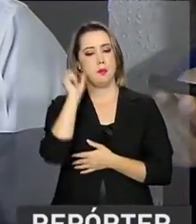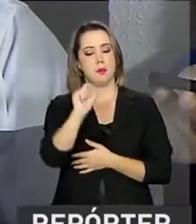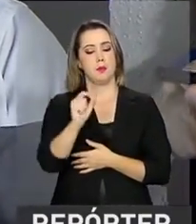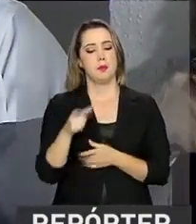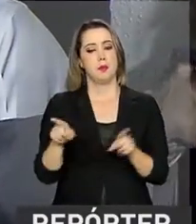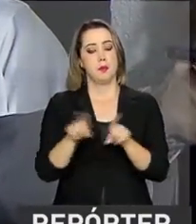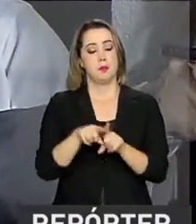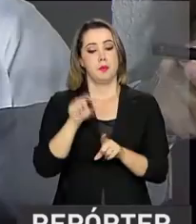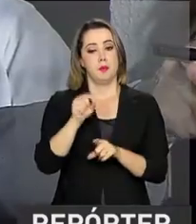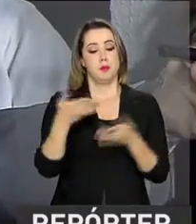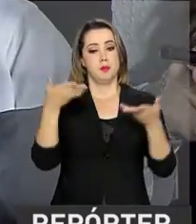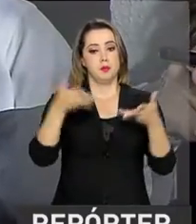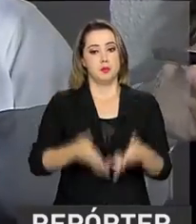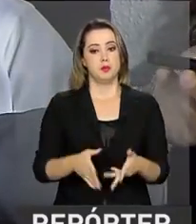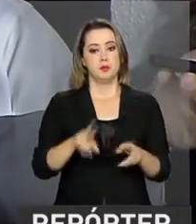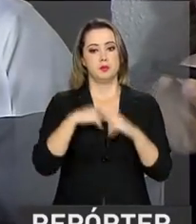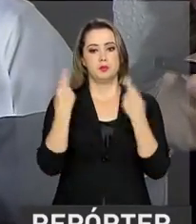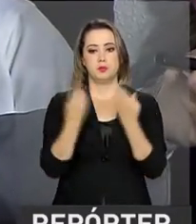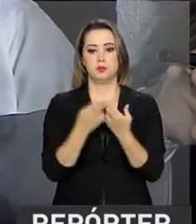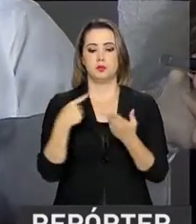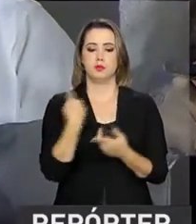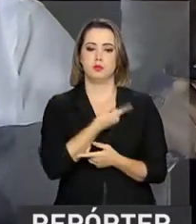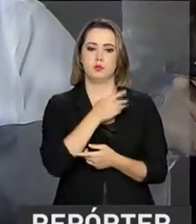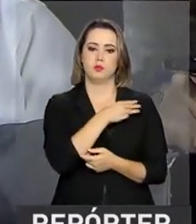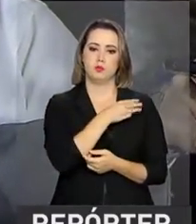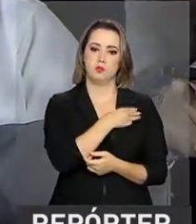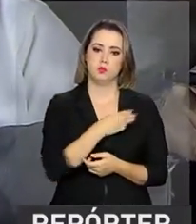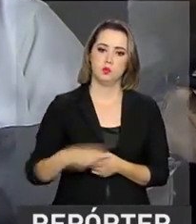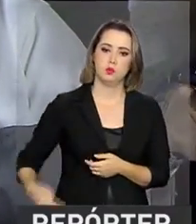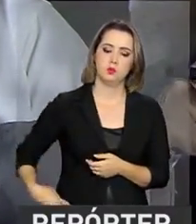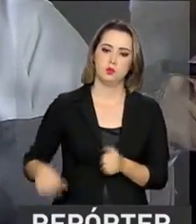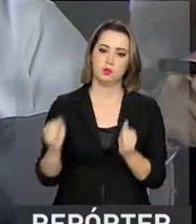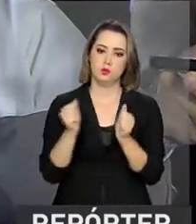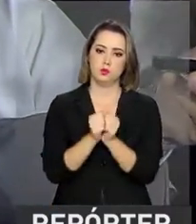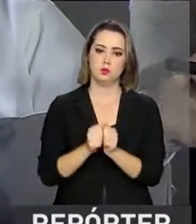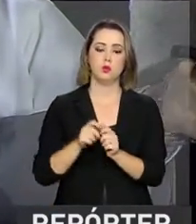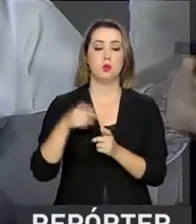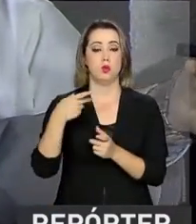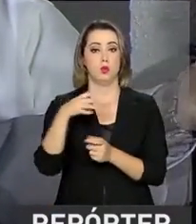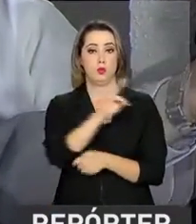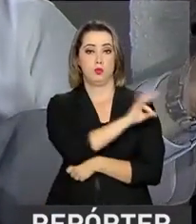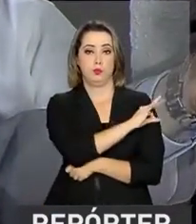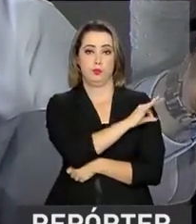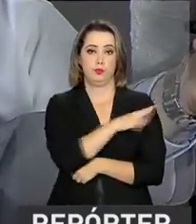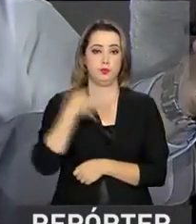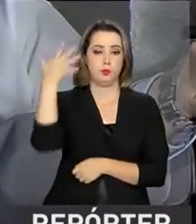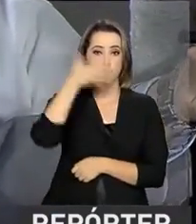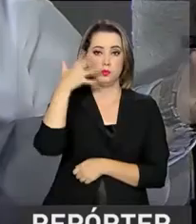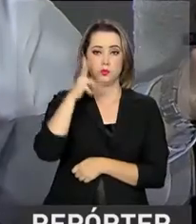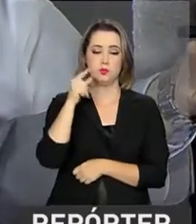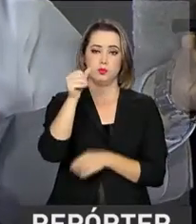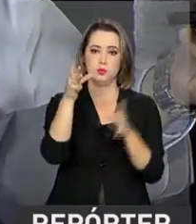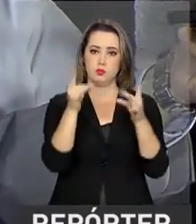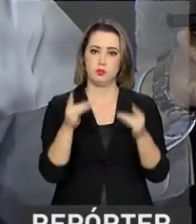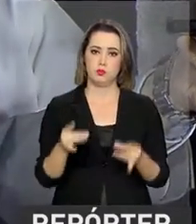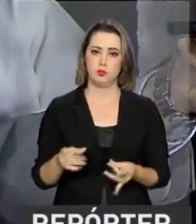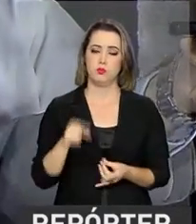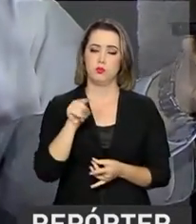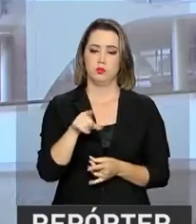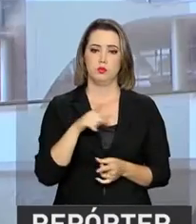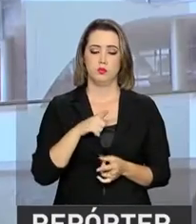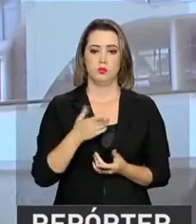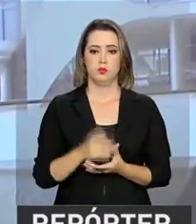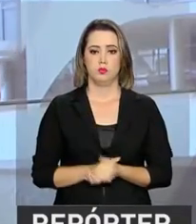equipe técnica está aqui no brasil para uma reunião com o nosso ministério por nossos técnicos esperamos esclarecer os últimos pontos a que ainda existem